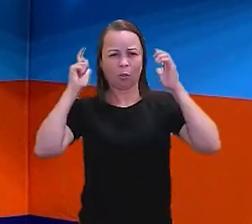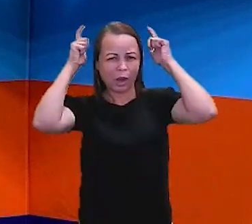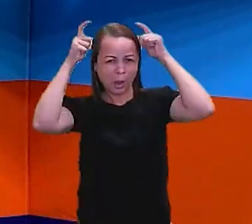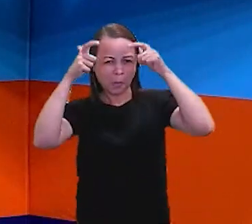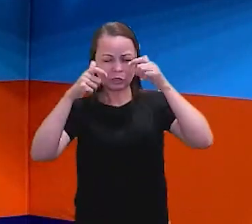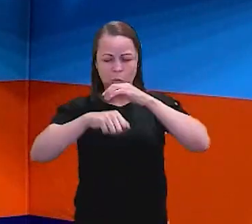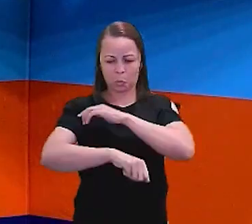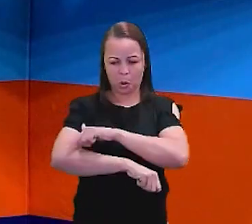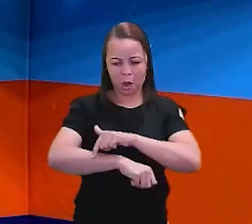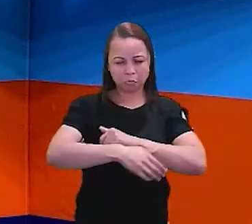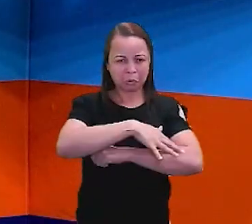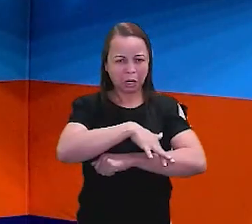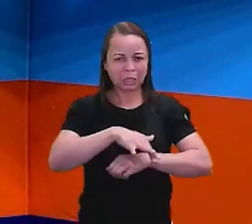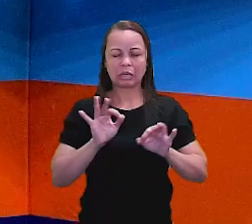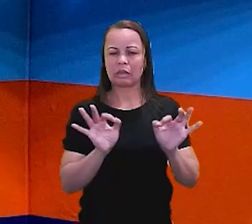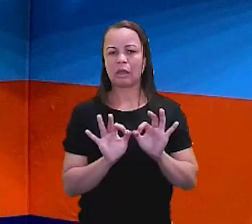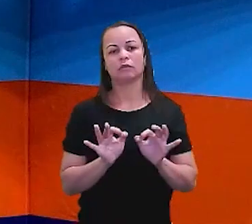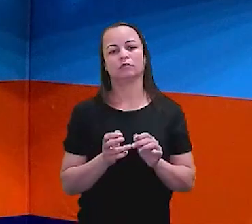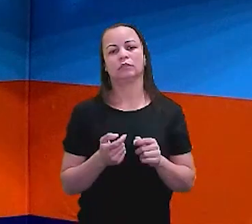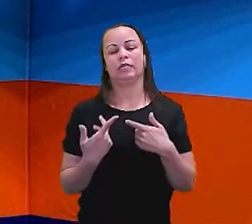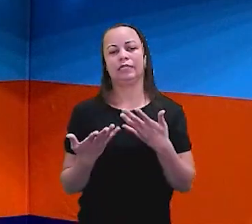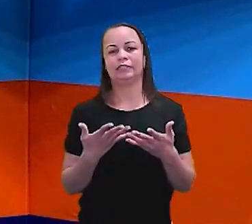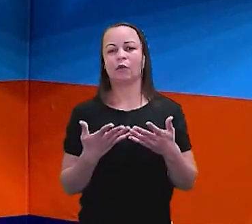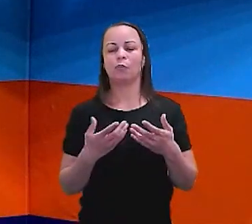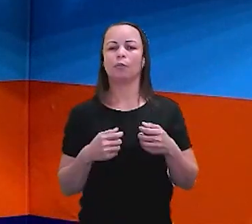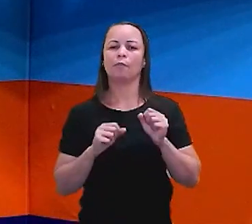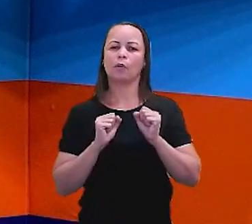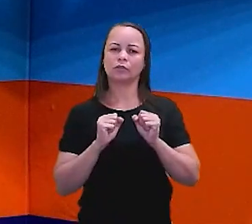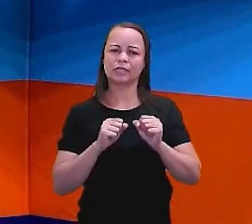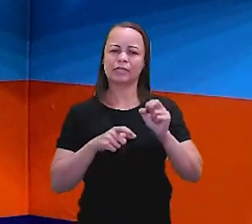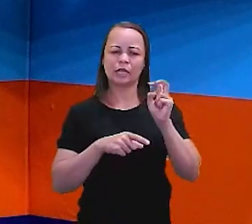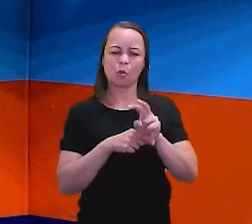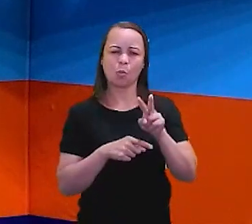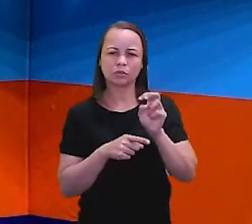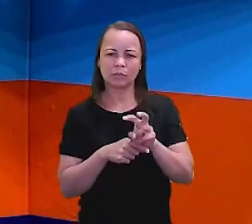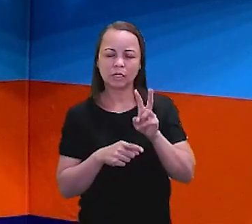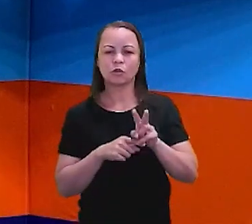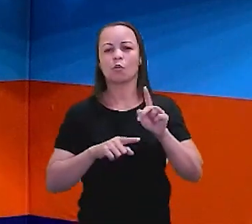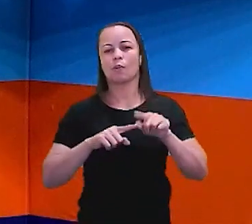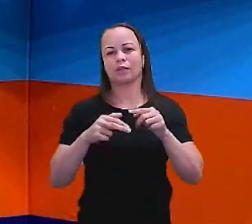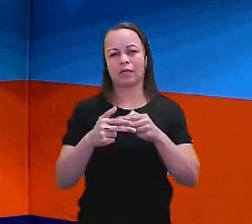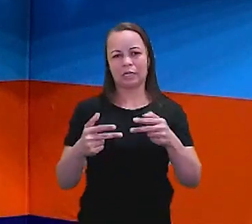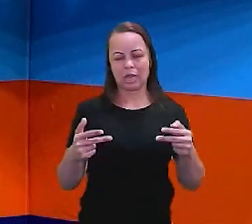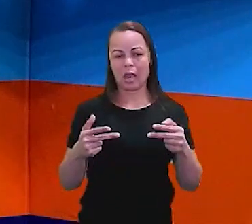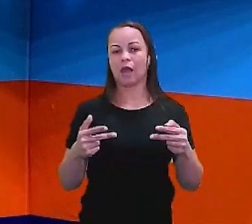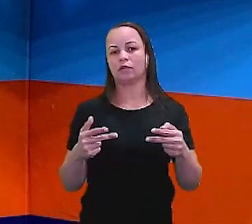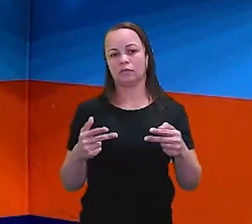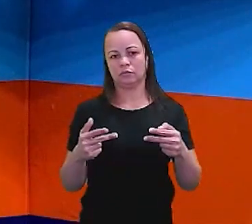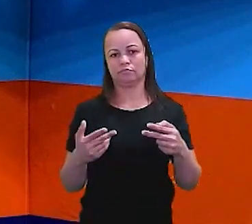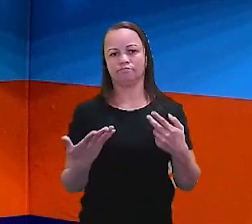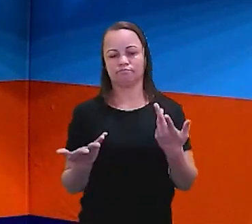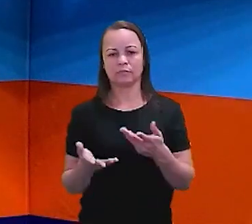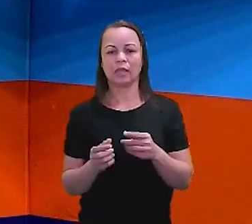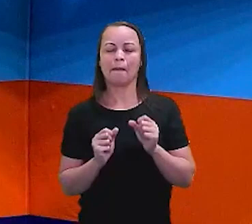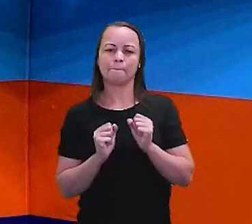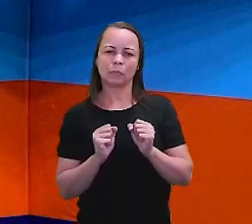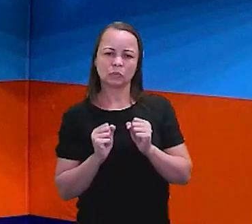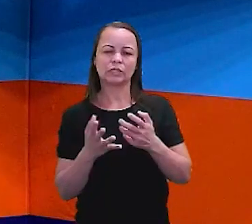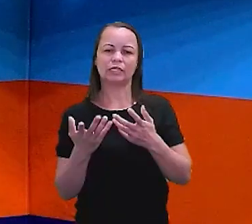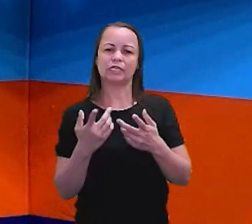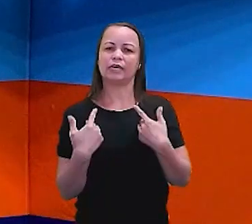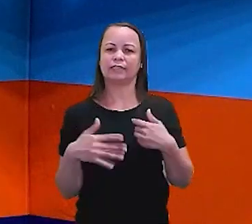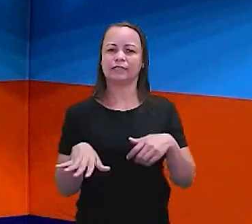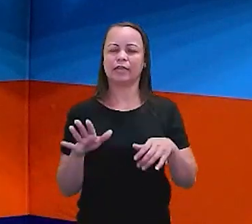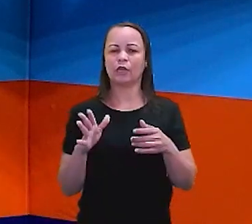adequada, não tinham nada. Então eles podiam ser contaminados com materiais inapropriados, eles podiam sofrer algum